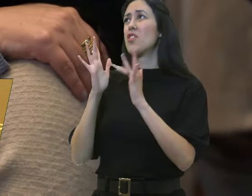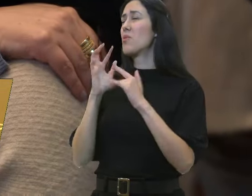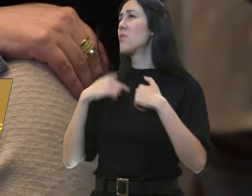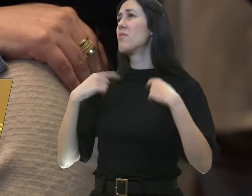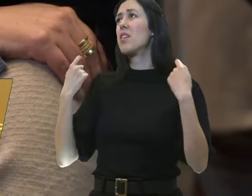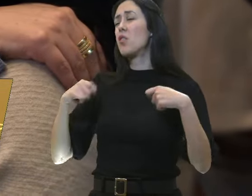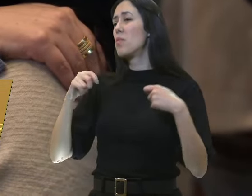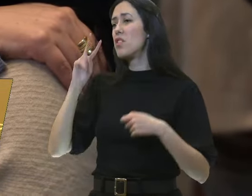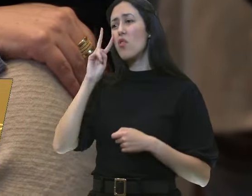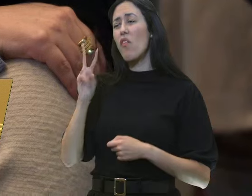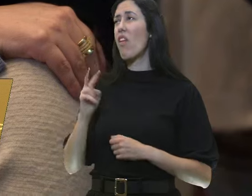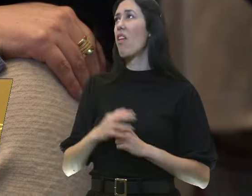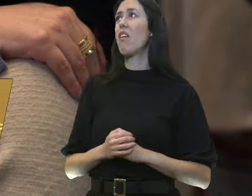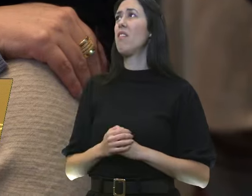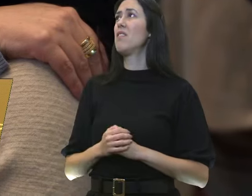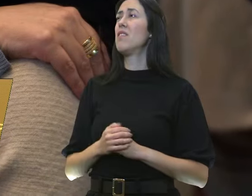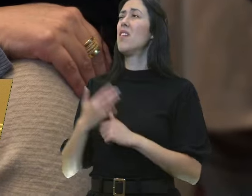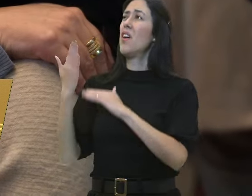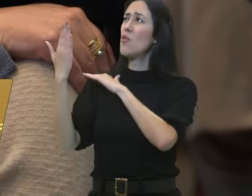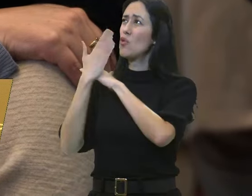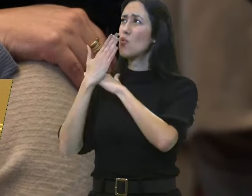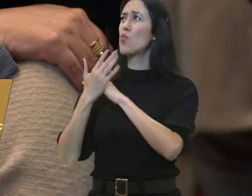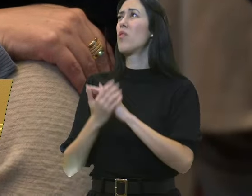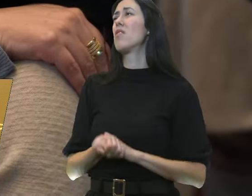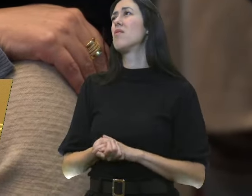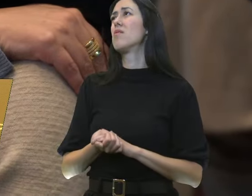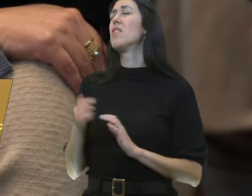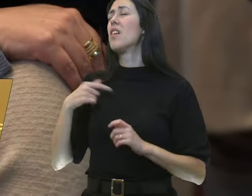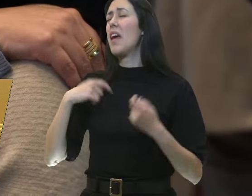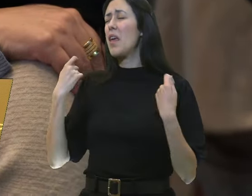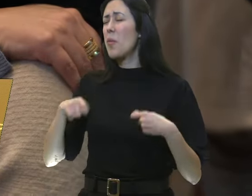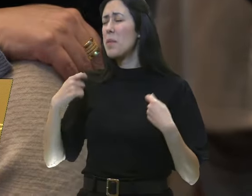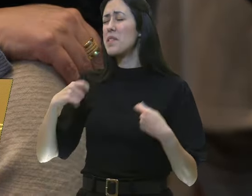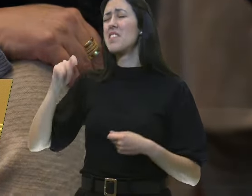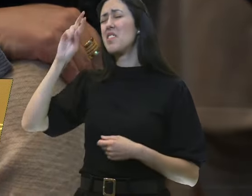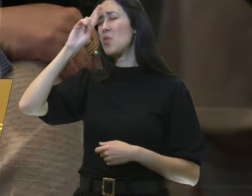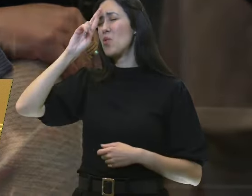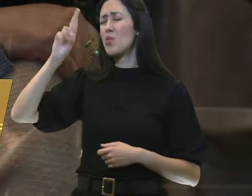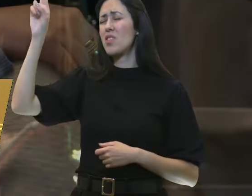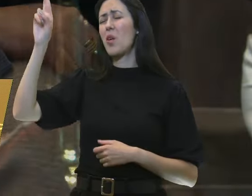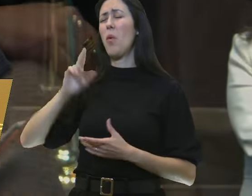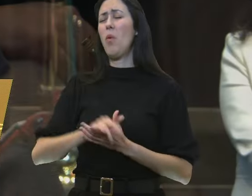ver. Então você agora vai dizer: Jesus, eu preciso do Senhor por causa disso.